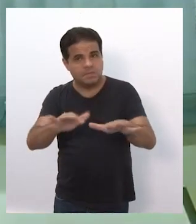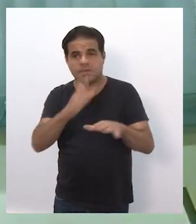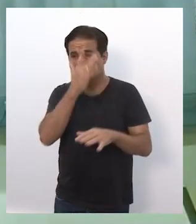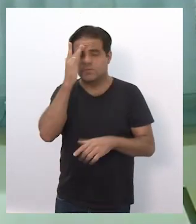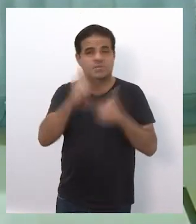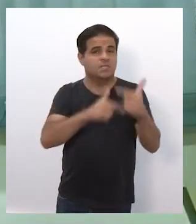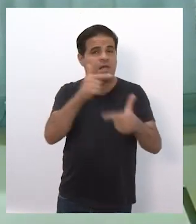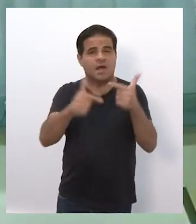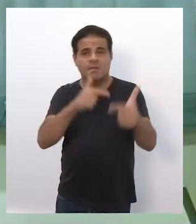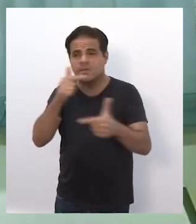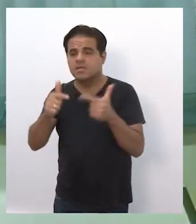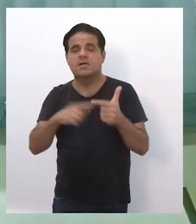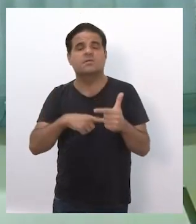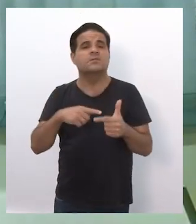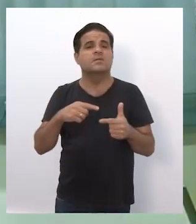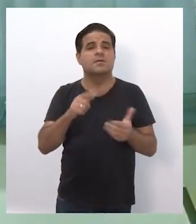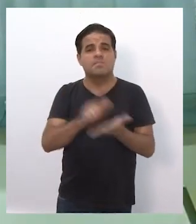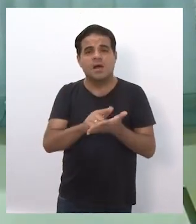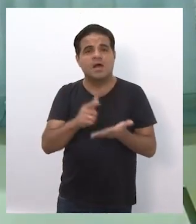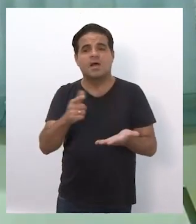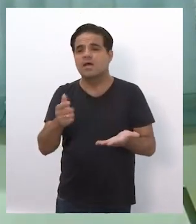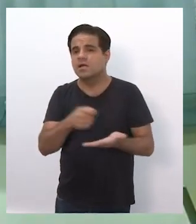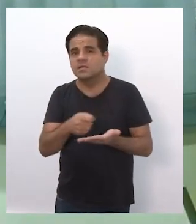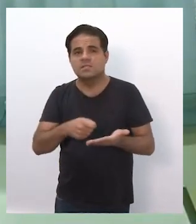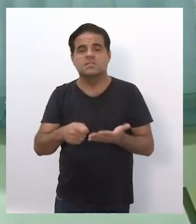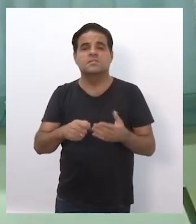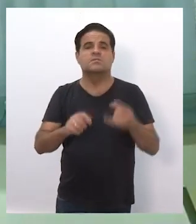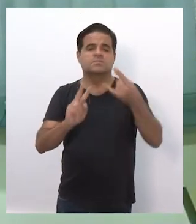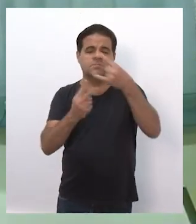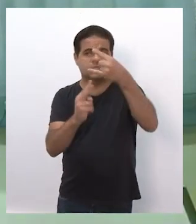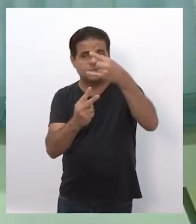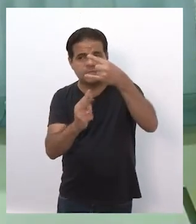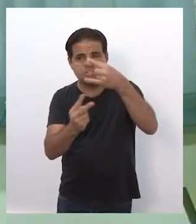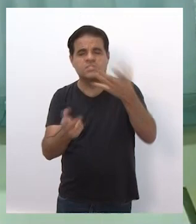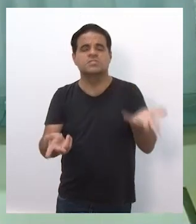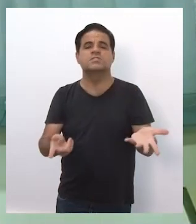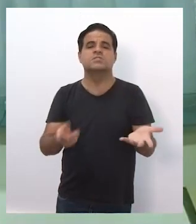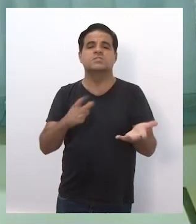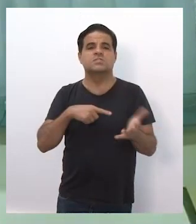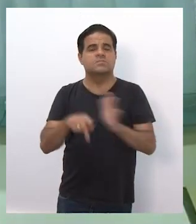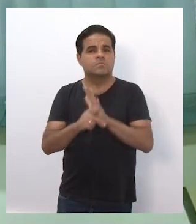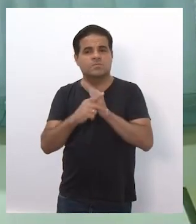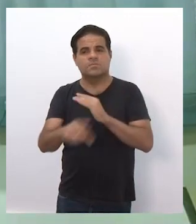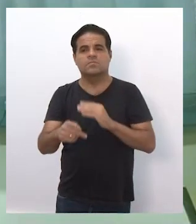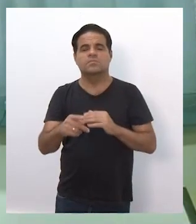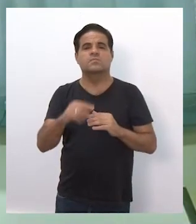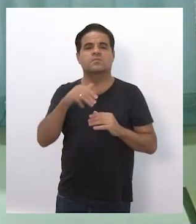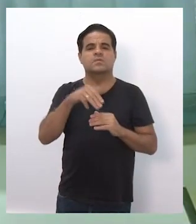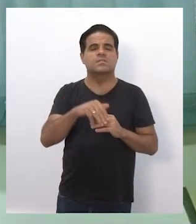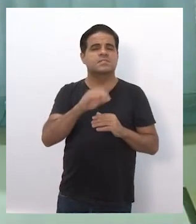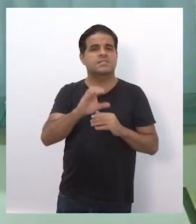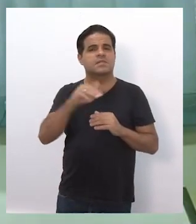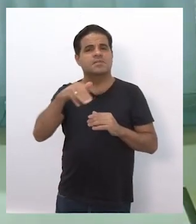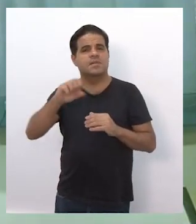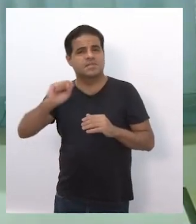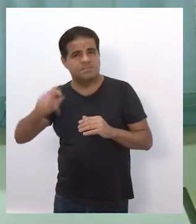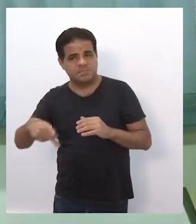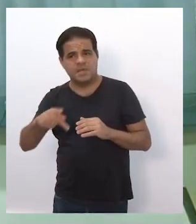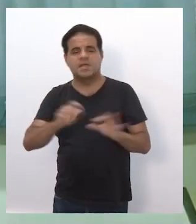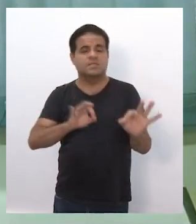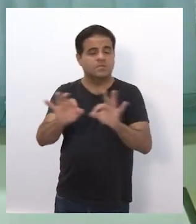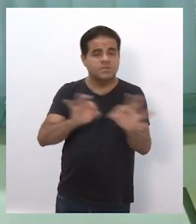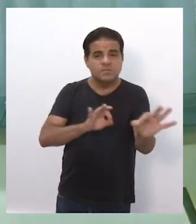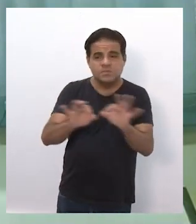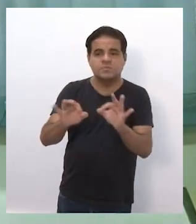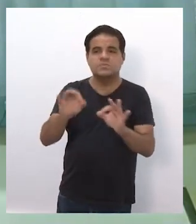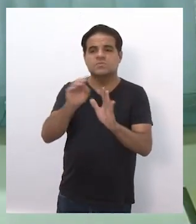está trabalhando, tem SPC em papel, tem o Microsoft Teams, né? Tem o próprio CMSP, você tem emuladores,